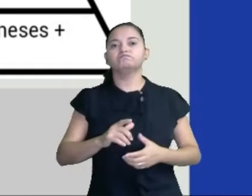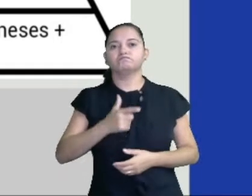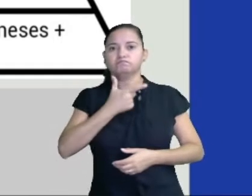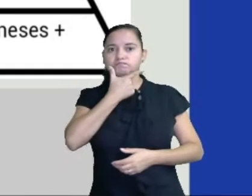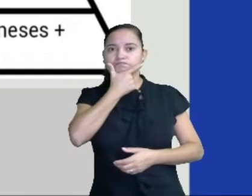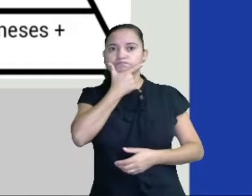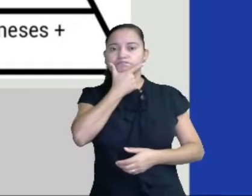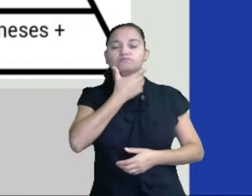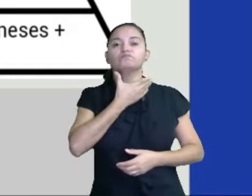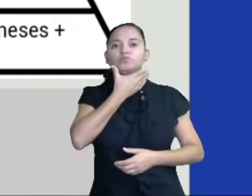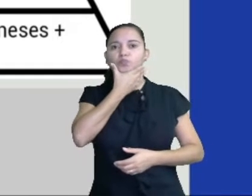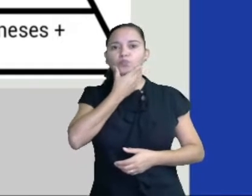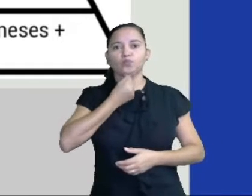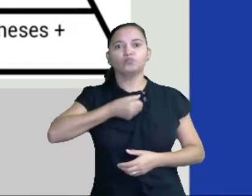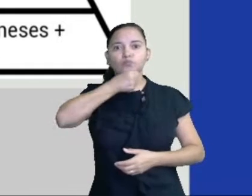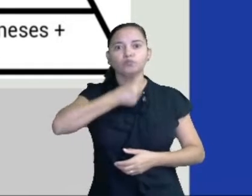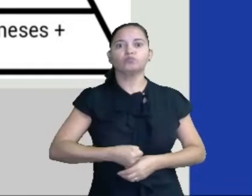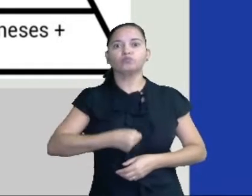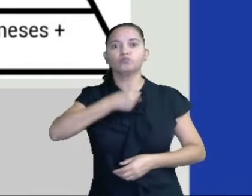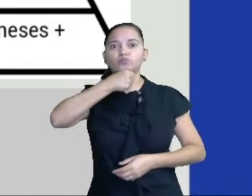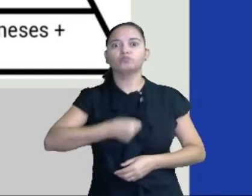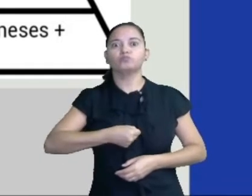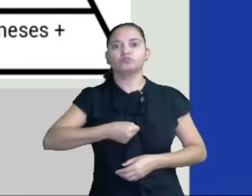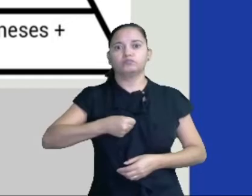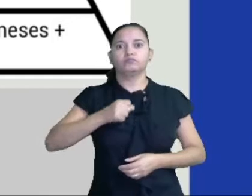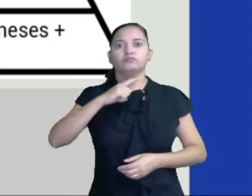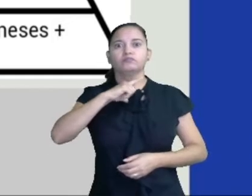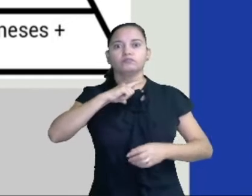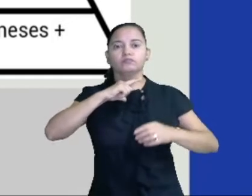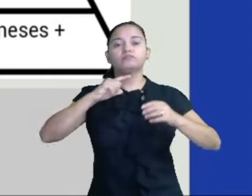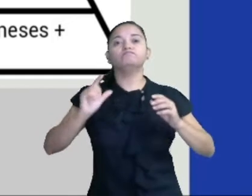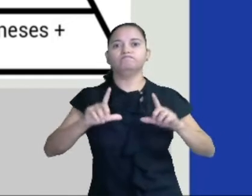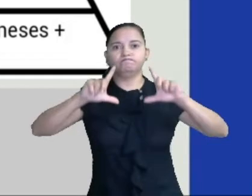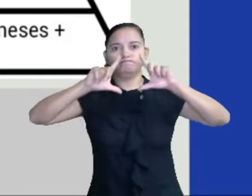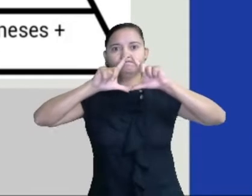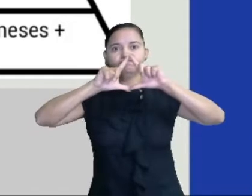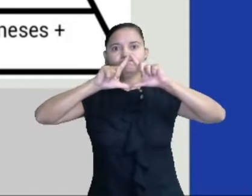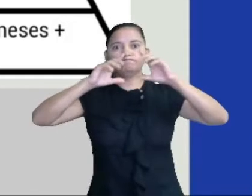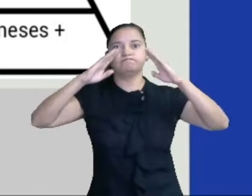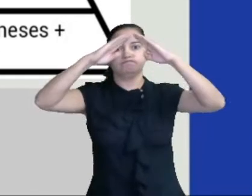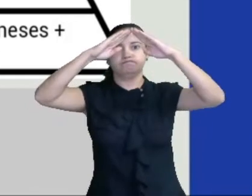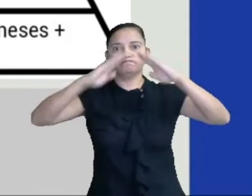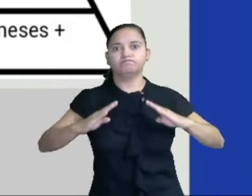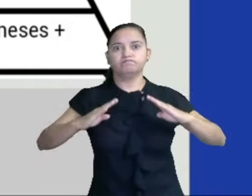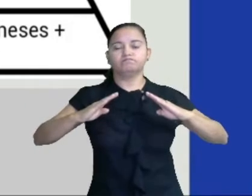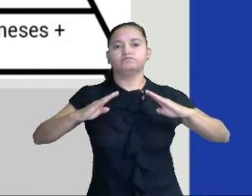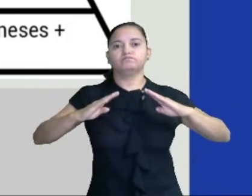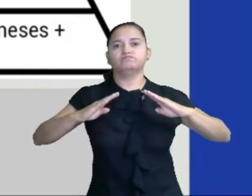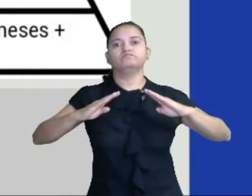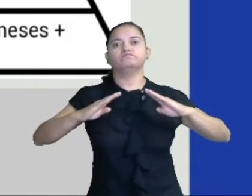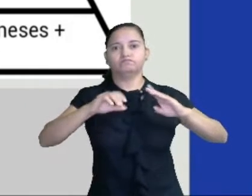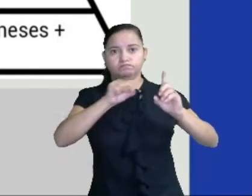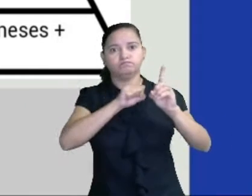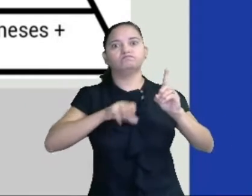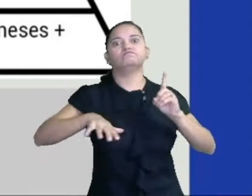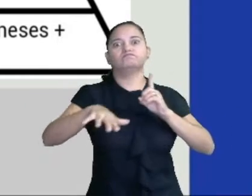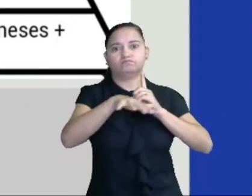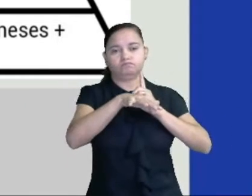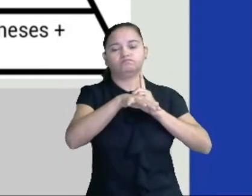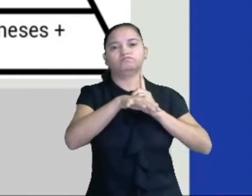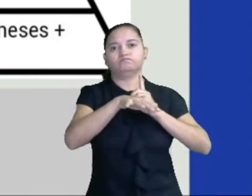esses povos apresentavam. E a cultura, a religiosidade,